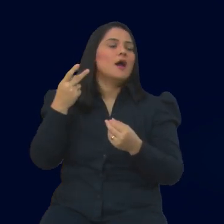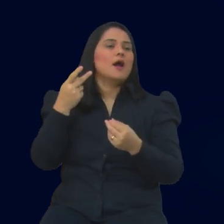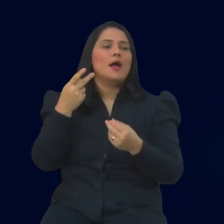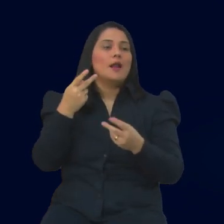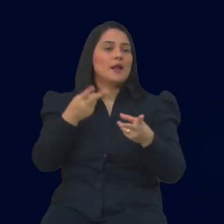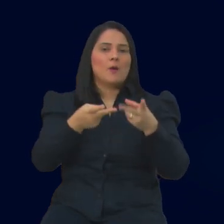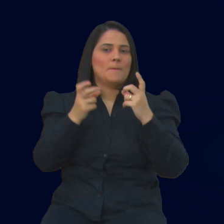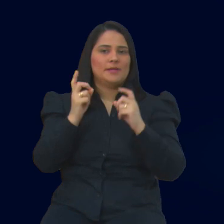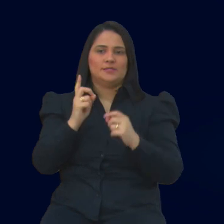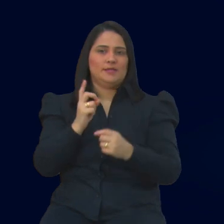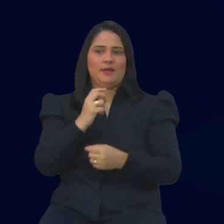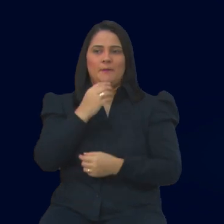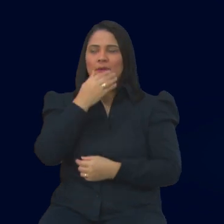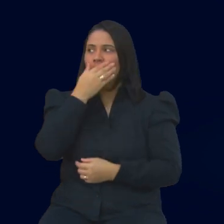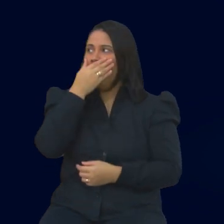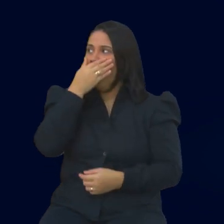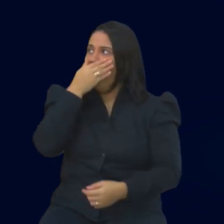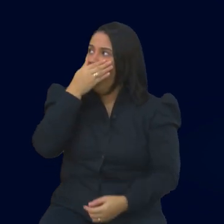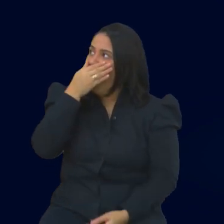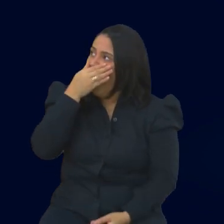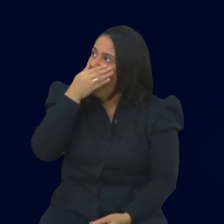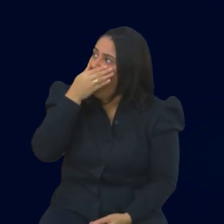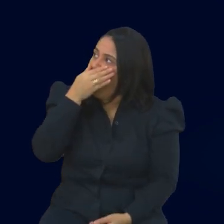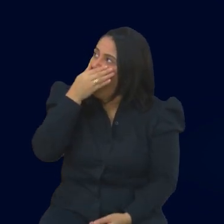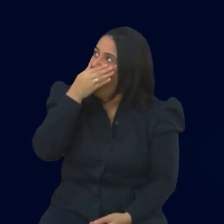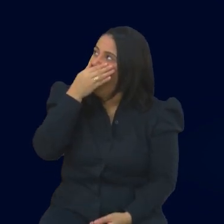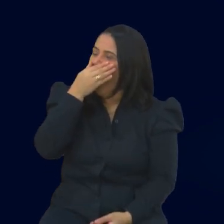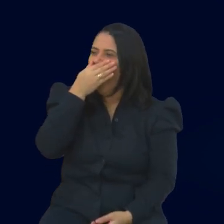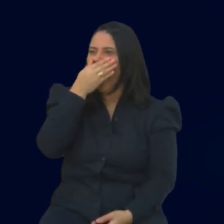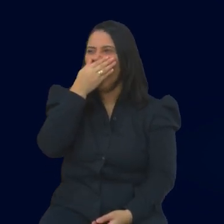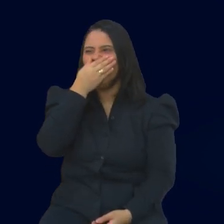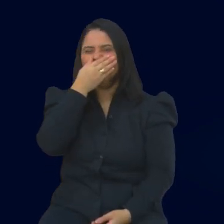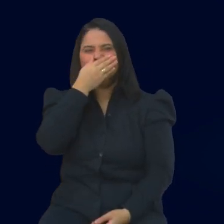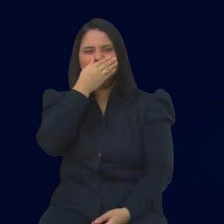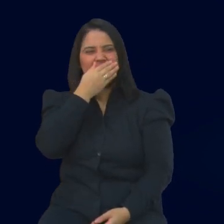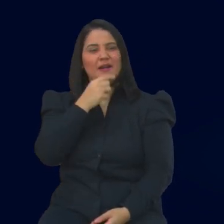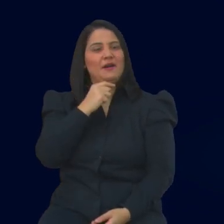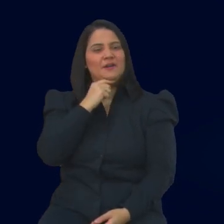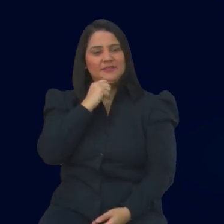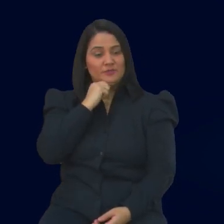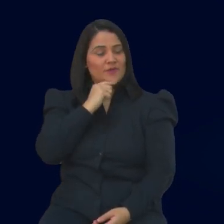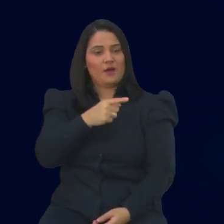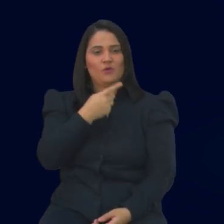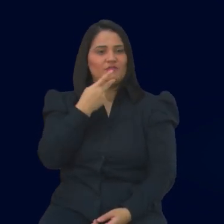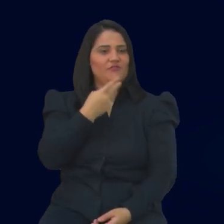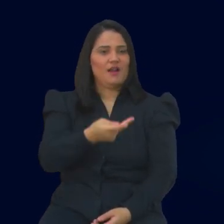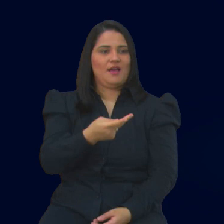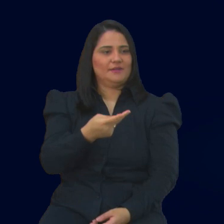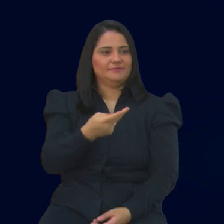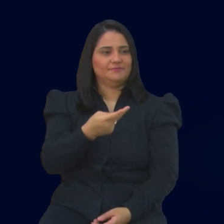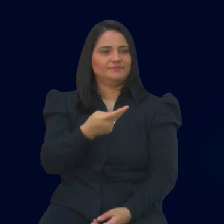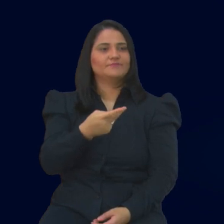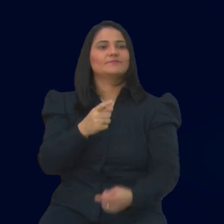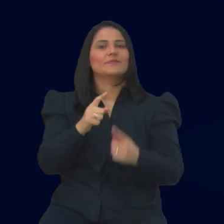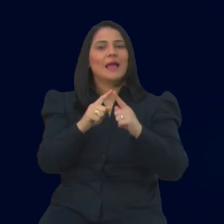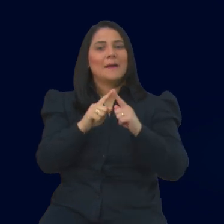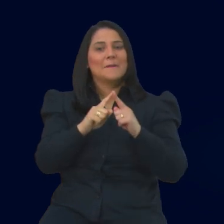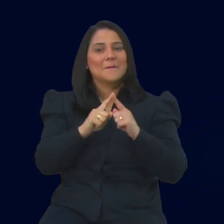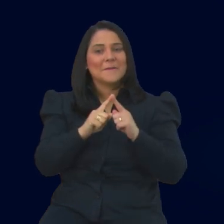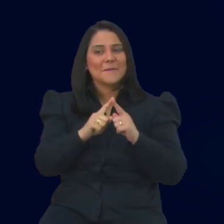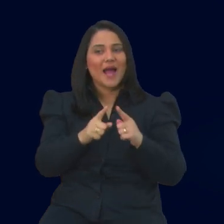é. Que é quando você não consegue falar abertamente aquilo que você não gosta, mas